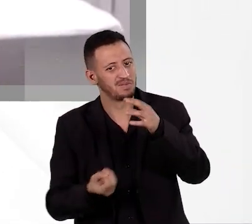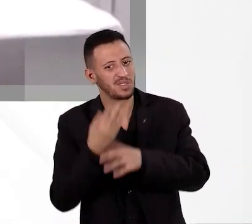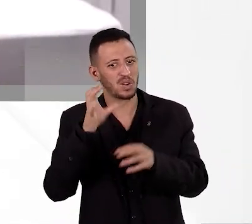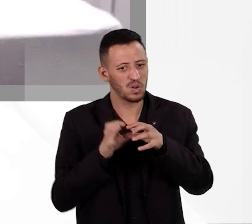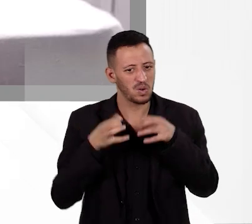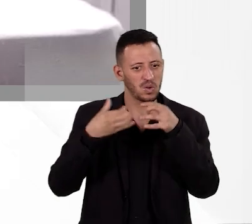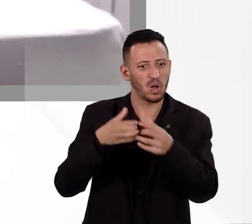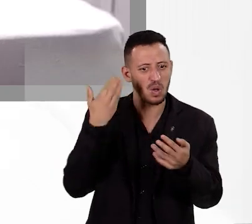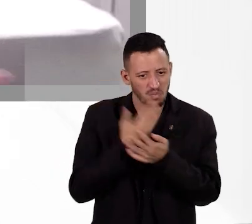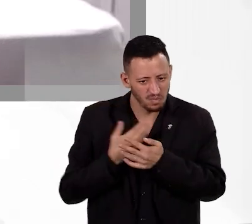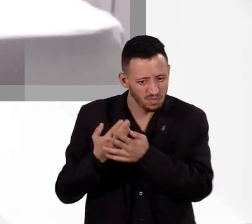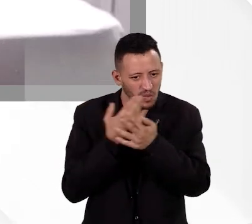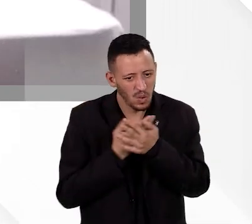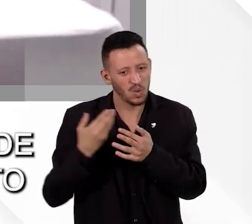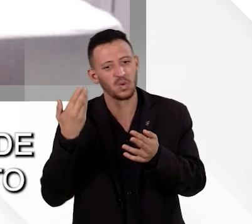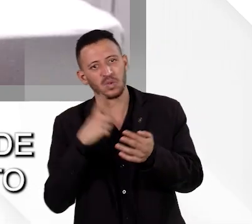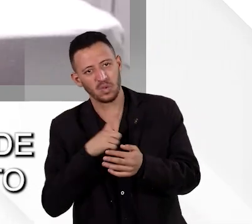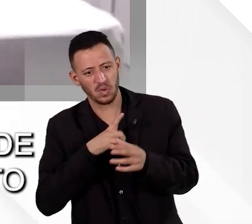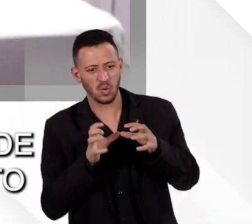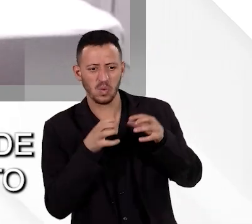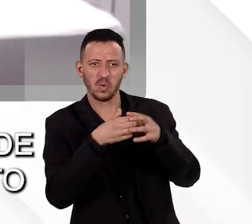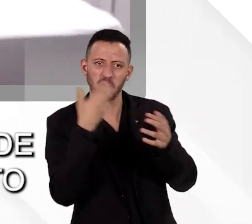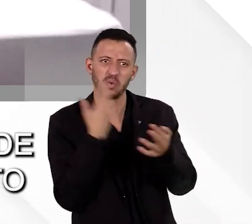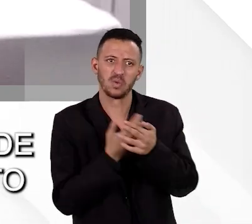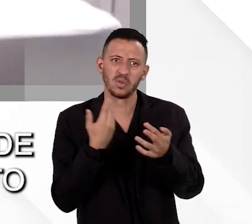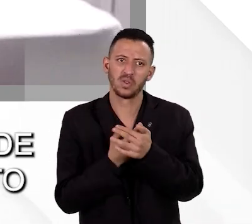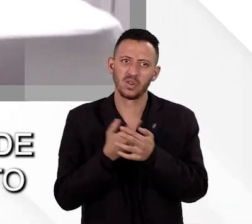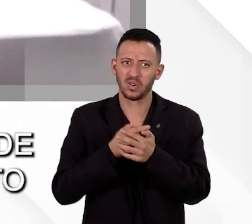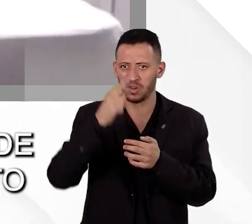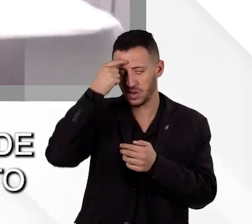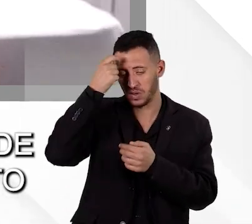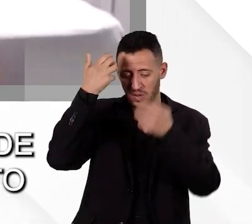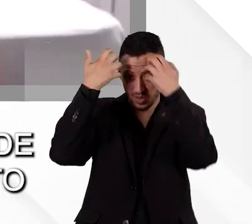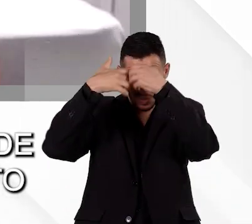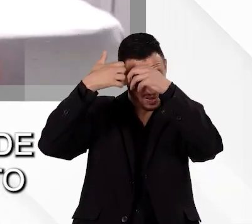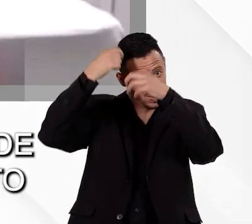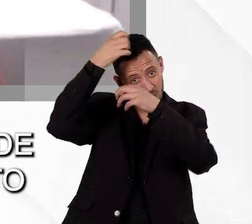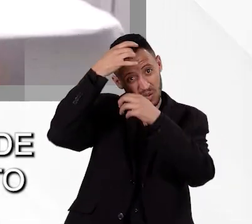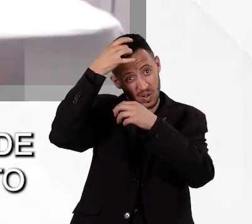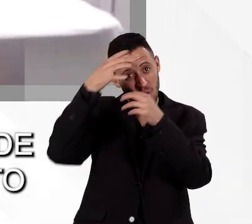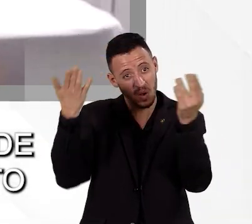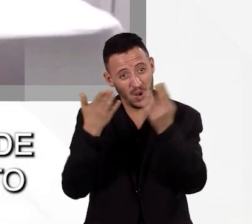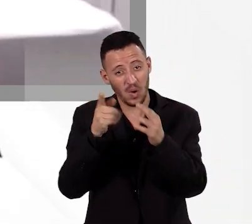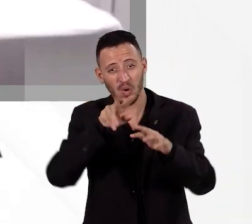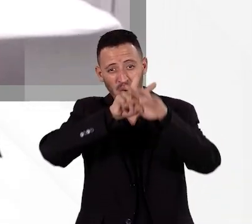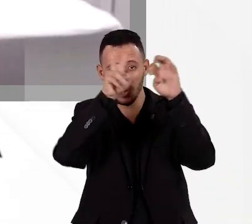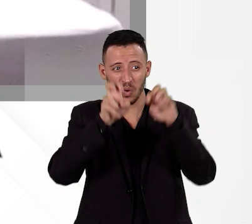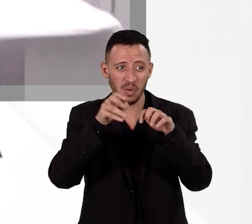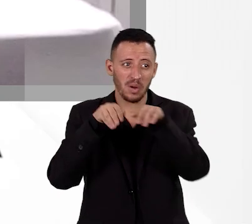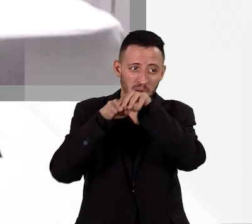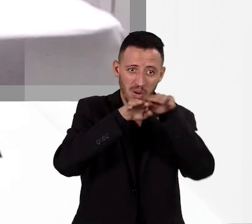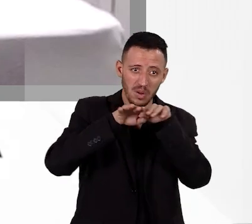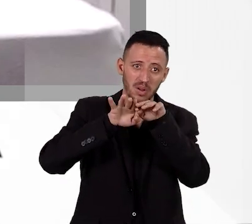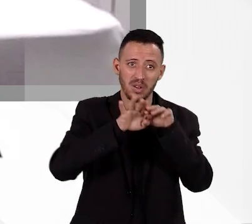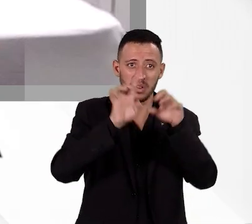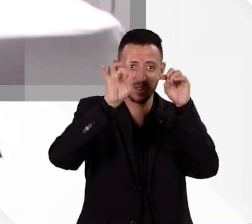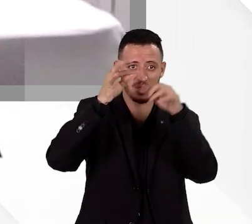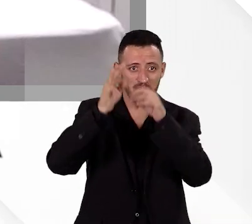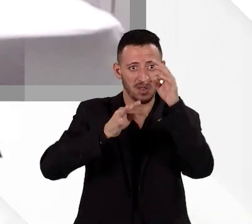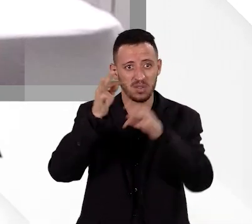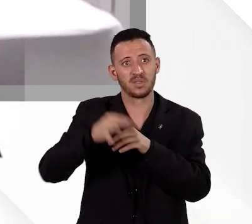palestras, inclusive grupos de estudo. Atualmente nós temos o grupo de estudo Neuroinclusão no âmbito da Cor de Igualdade, que